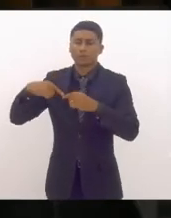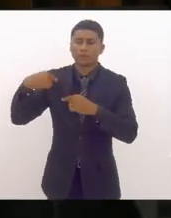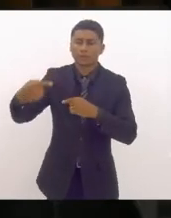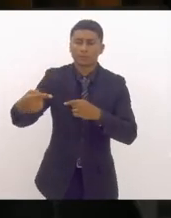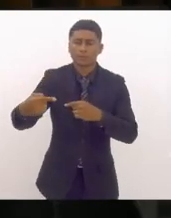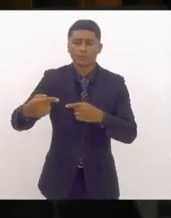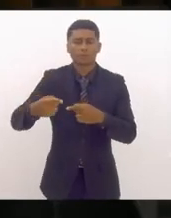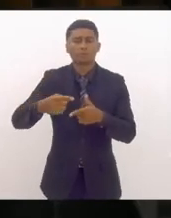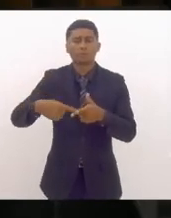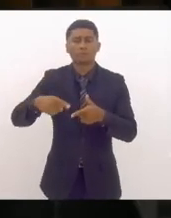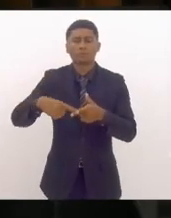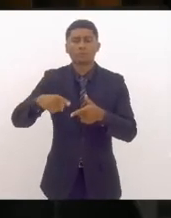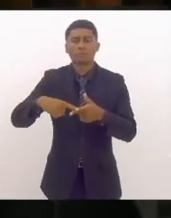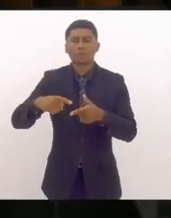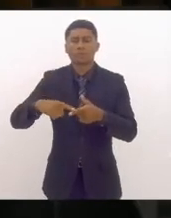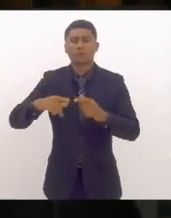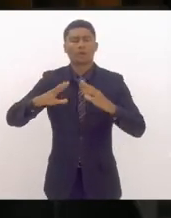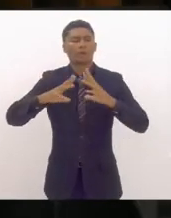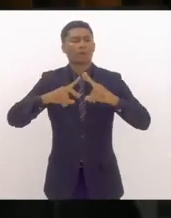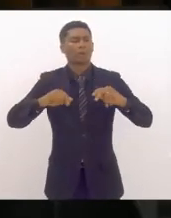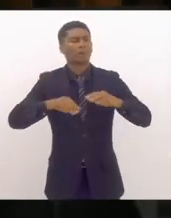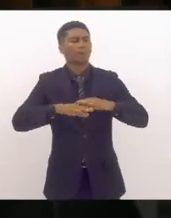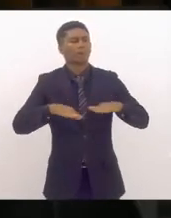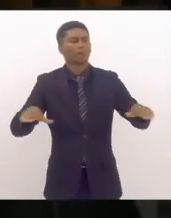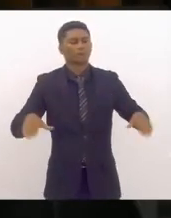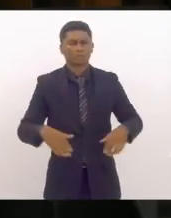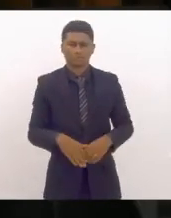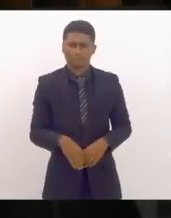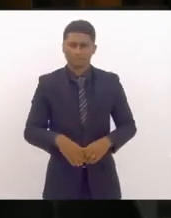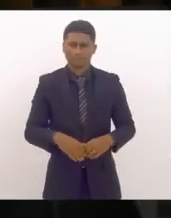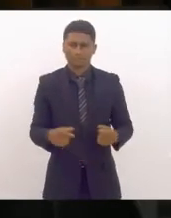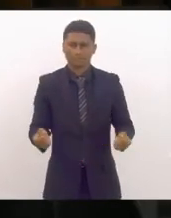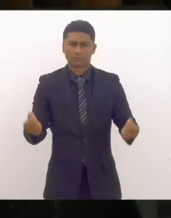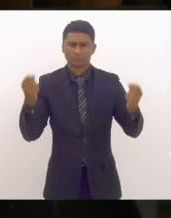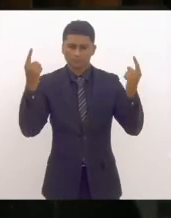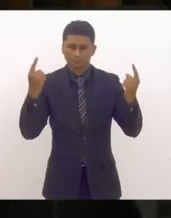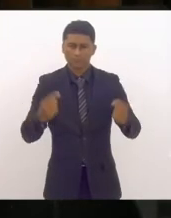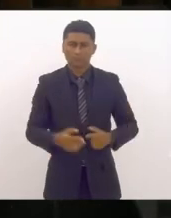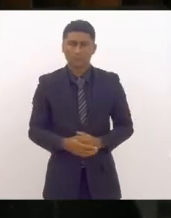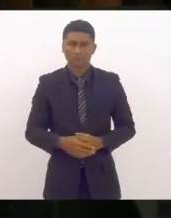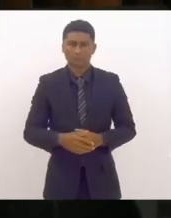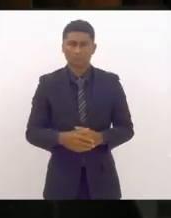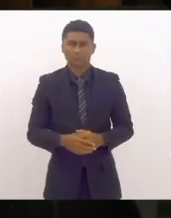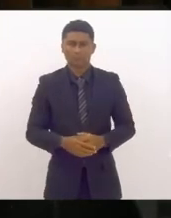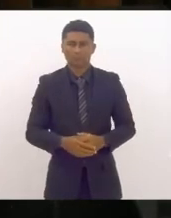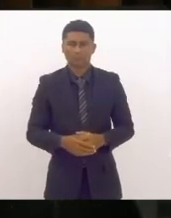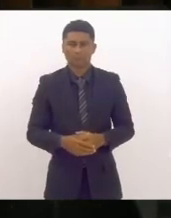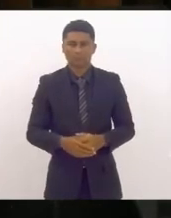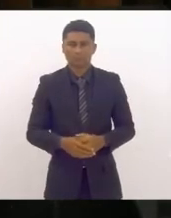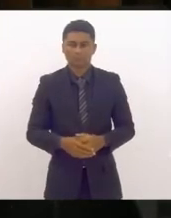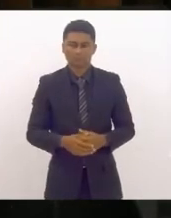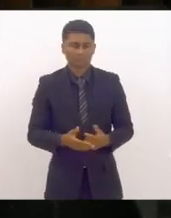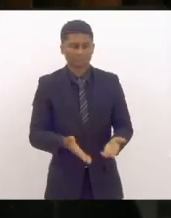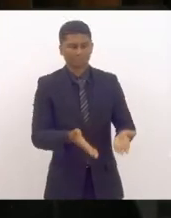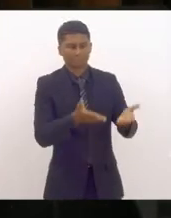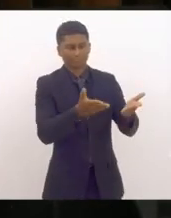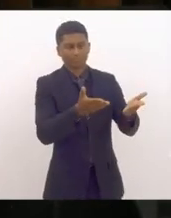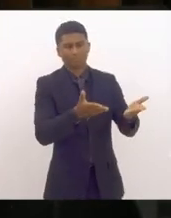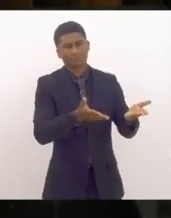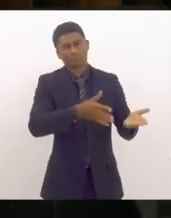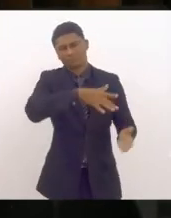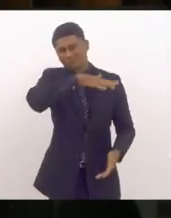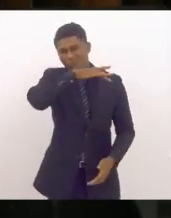fica resolvido. E o serviço de péssima qualidade está